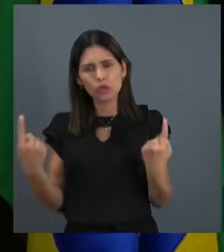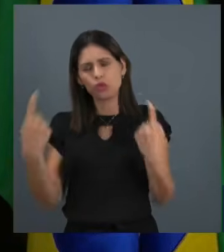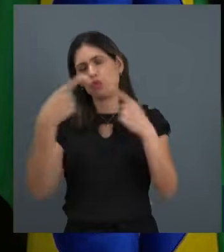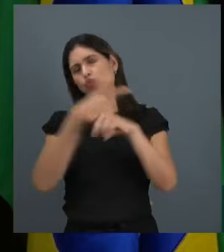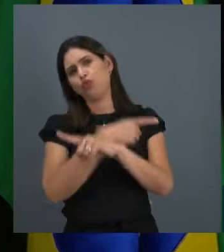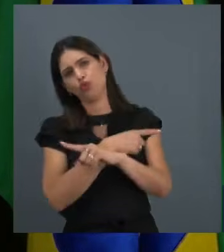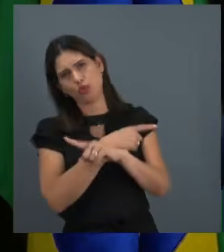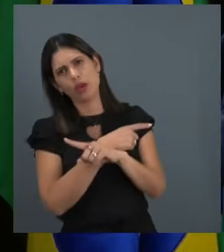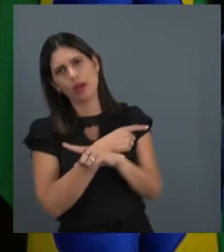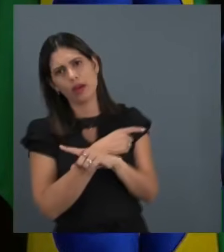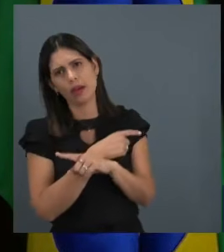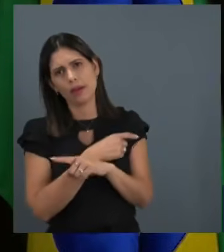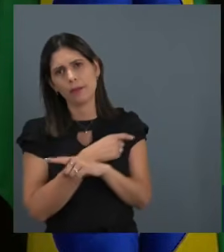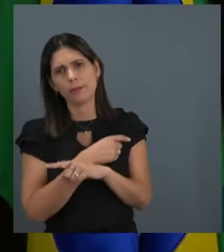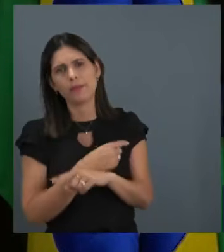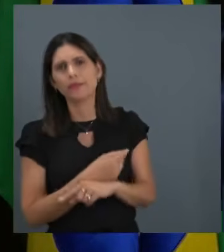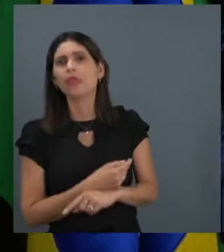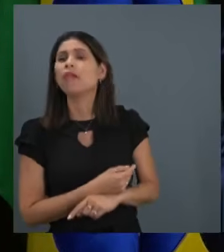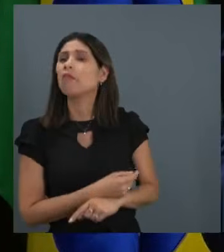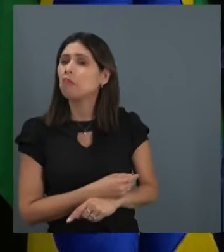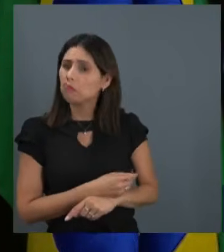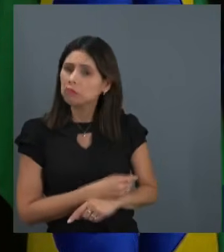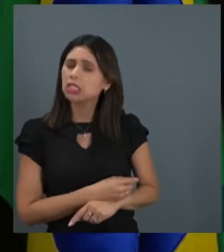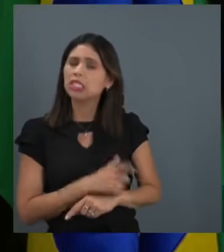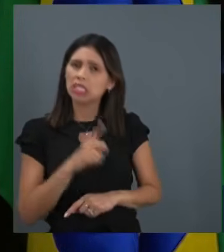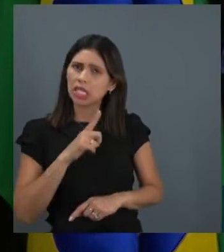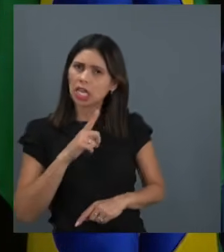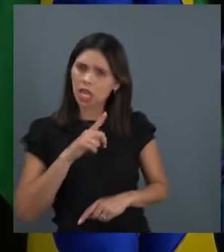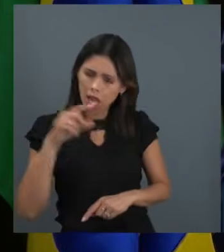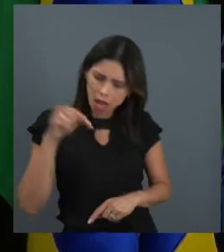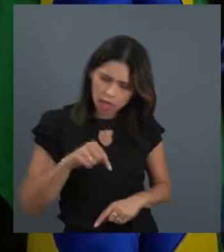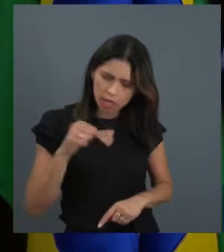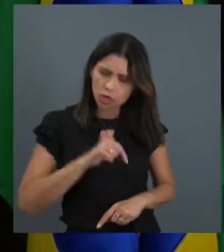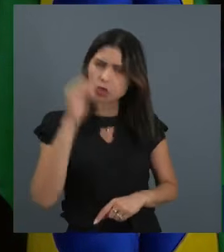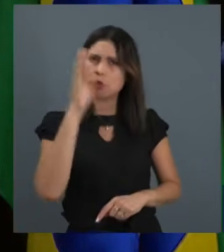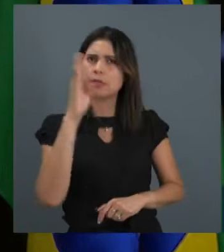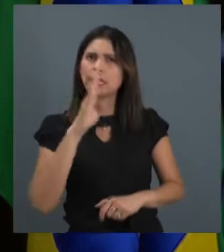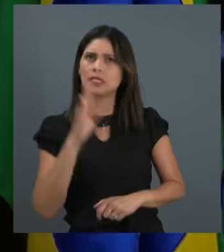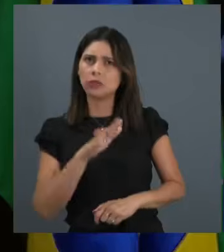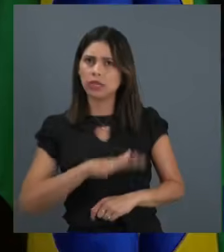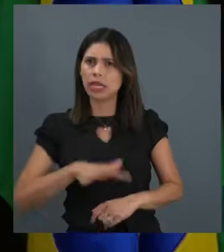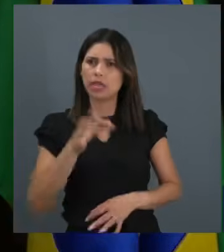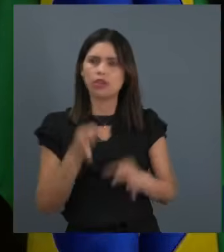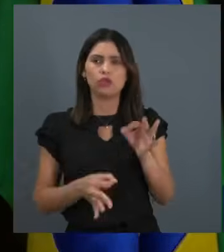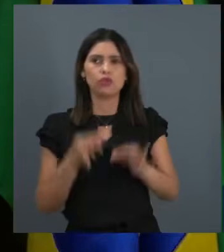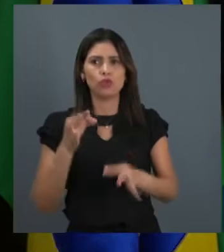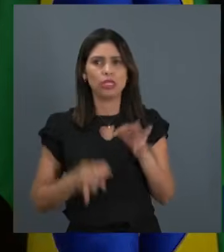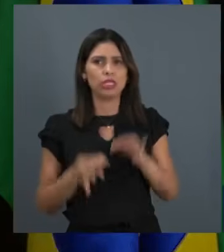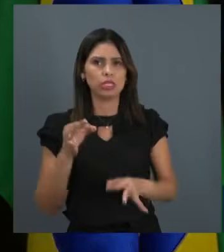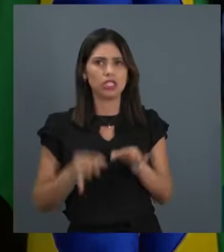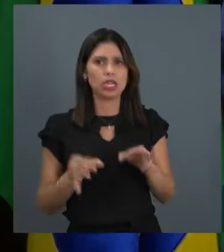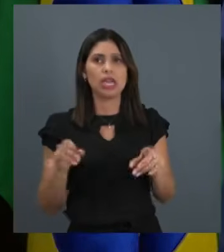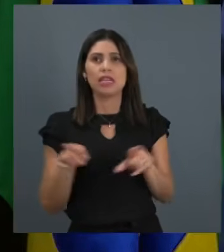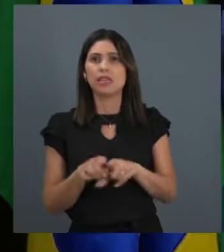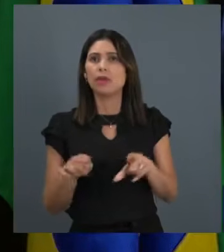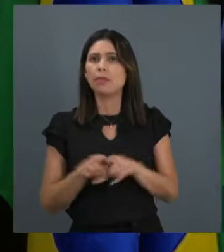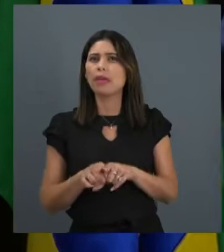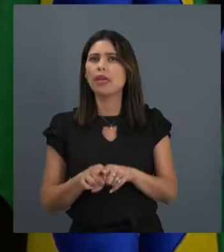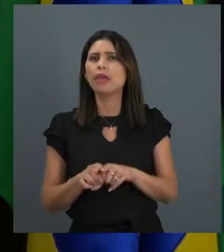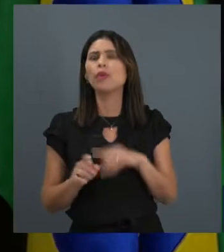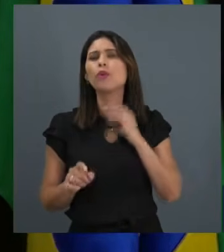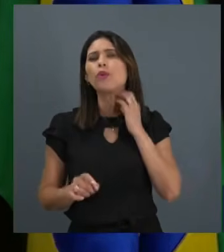defesa que é previsto no nosso ordenamento jurídico. Além, senhor presidente, de todas essas